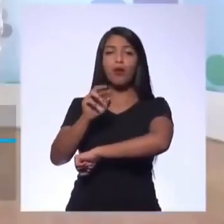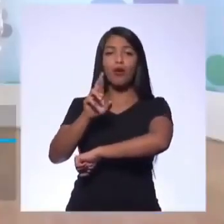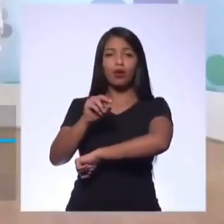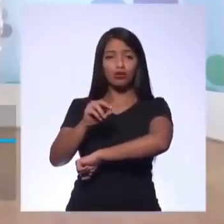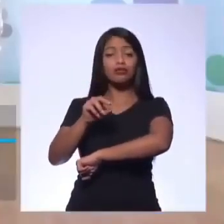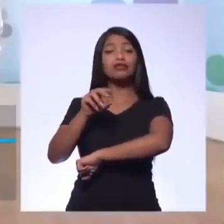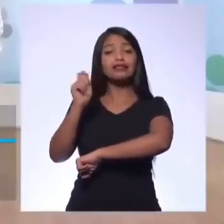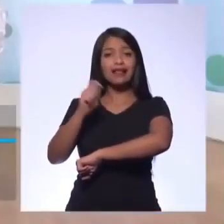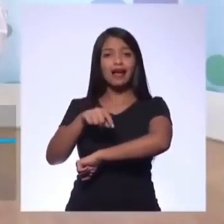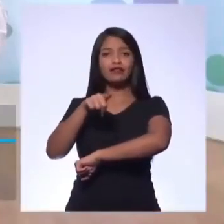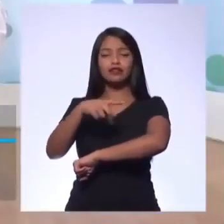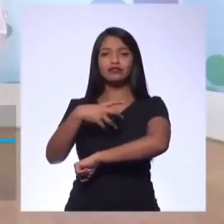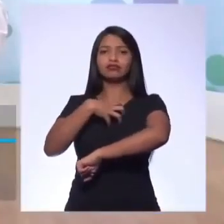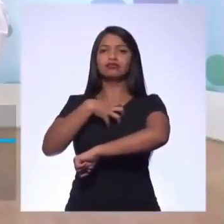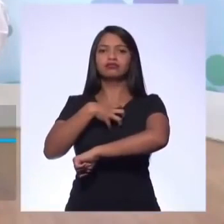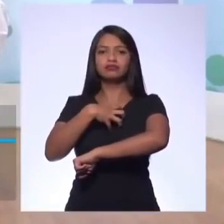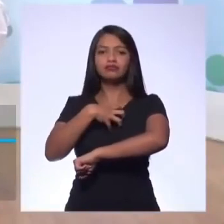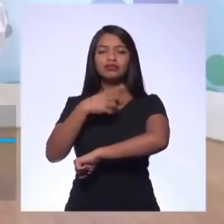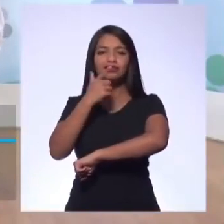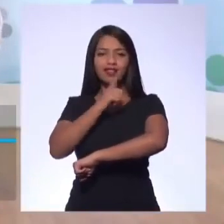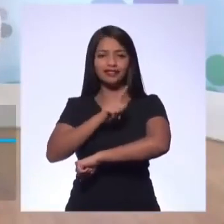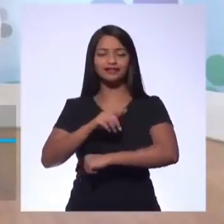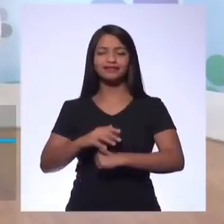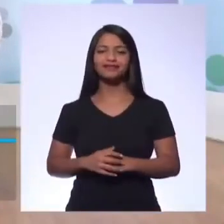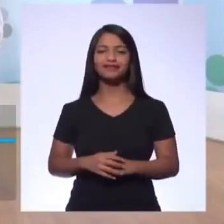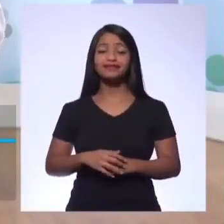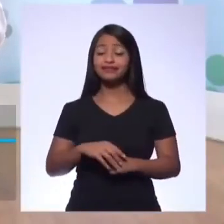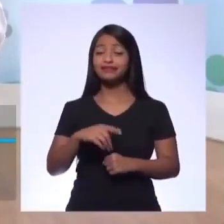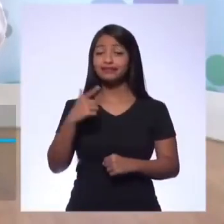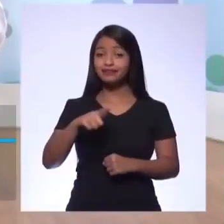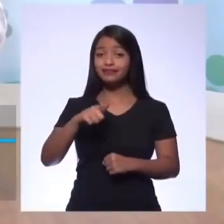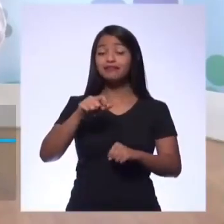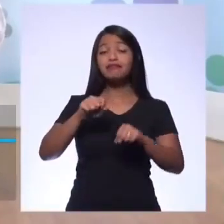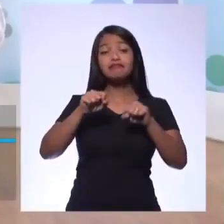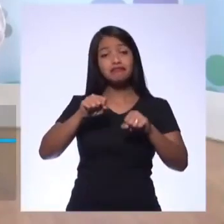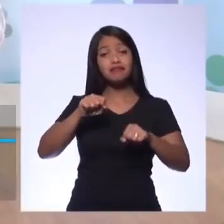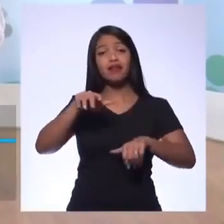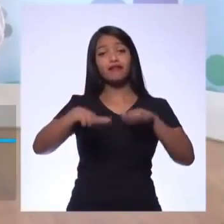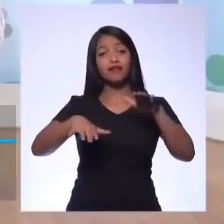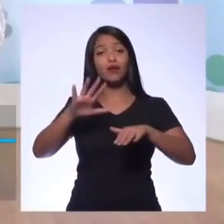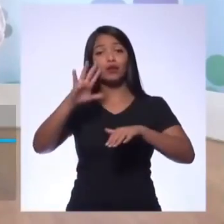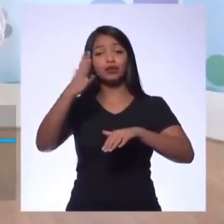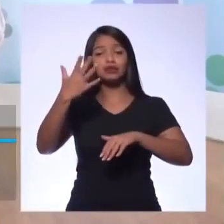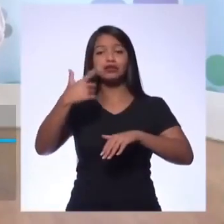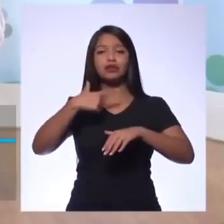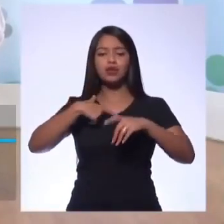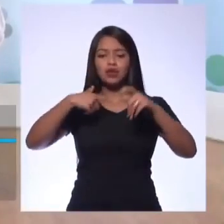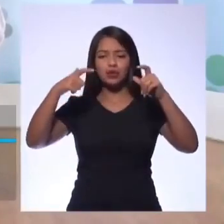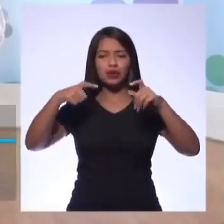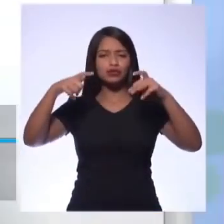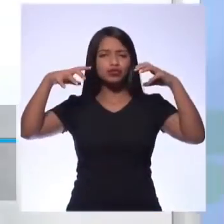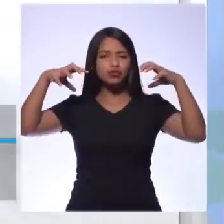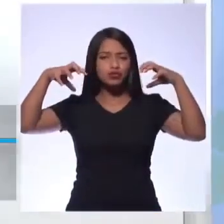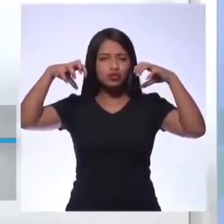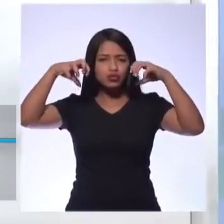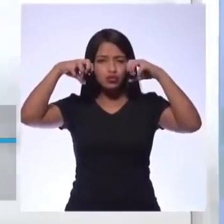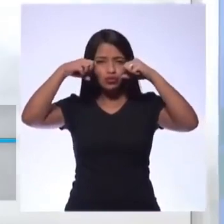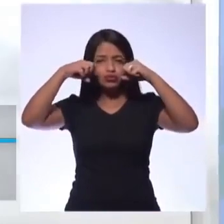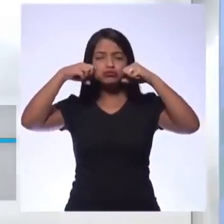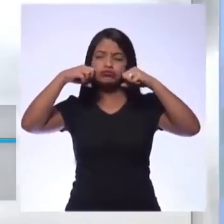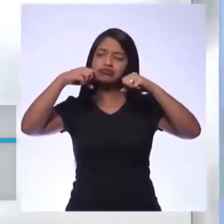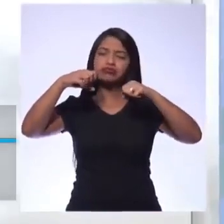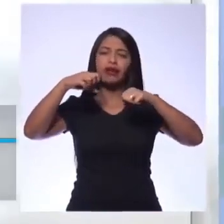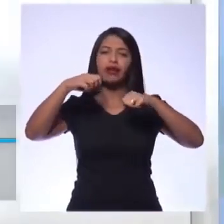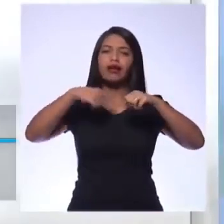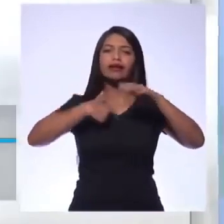essa participação que teve da luz. É muito comum também quando a gente está num ambiente muito escuro e aí de repente a gente sai para um